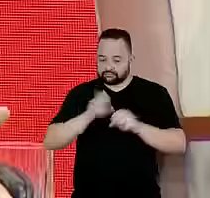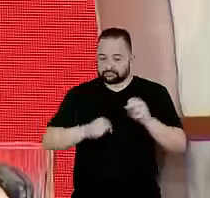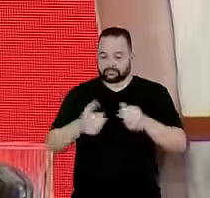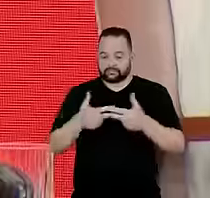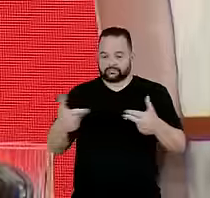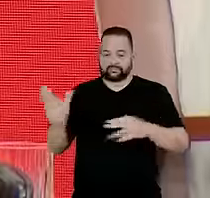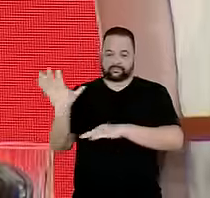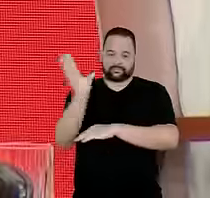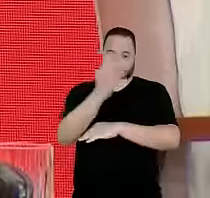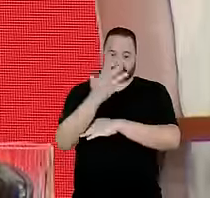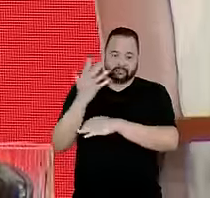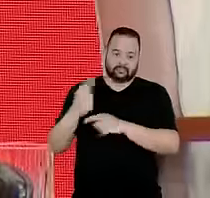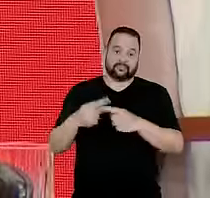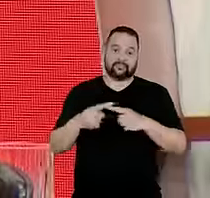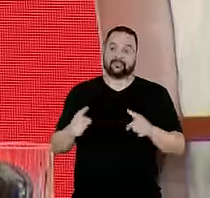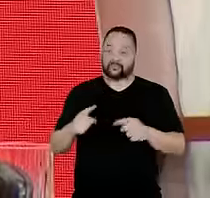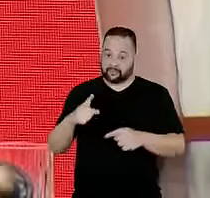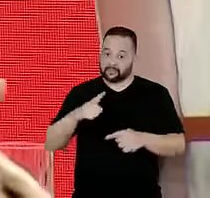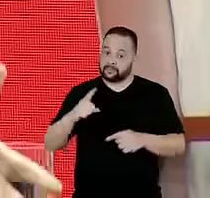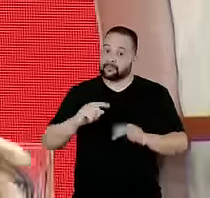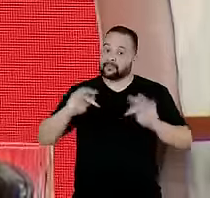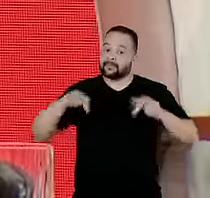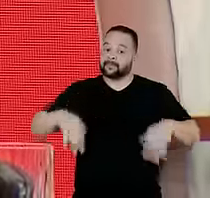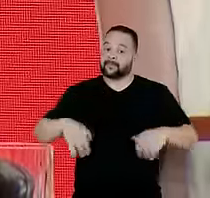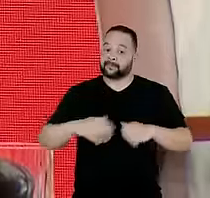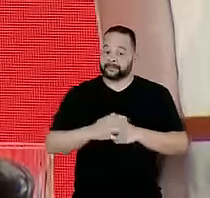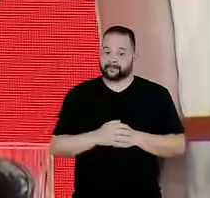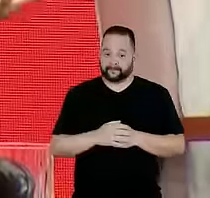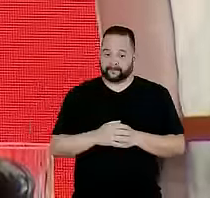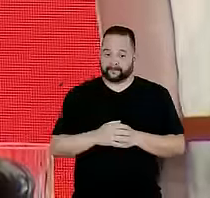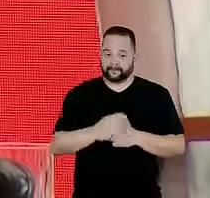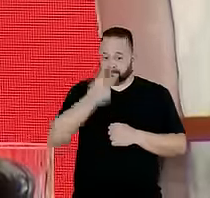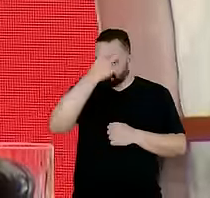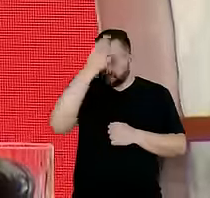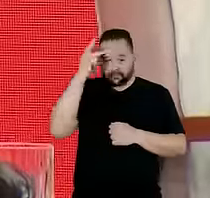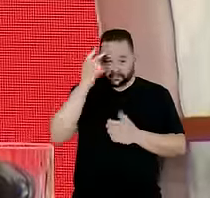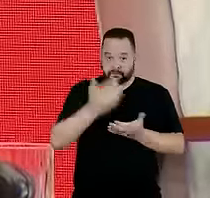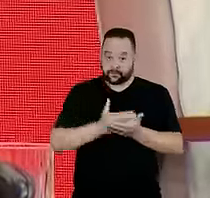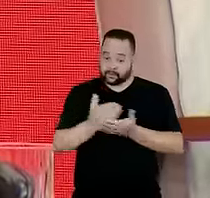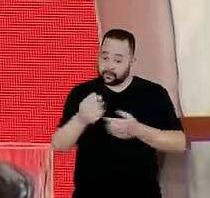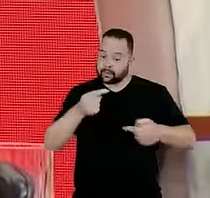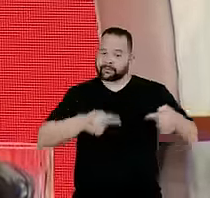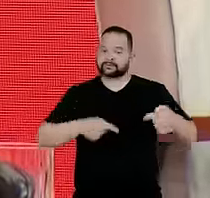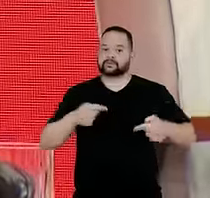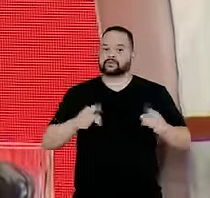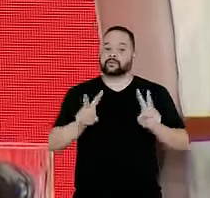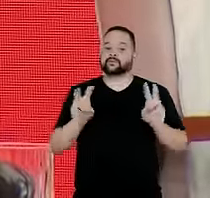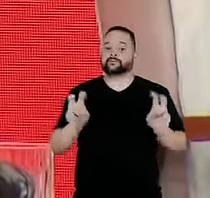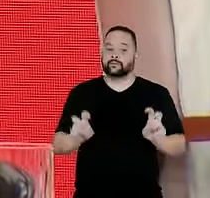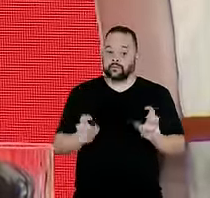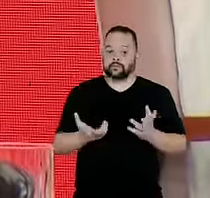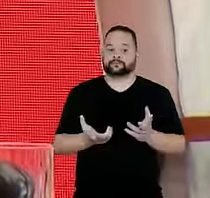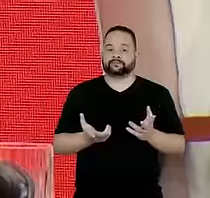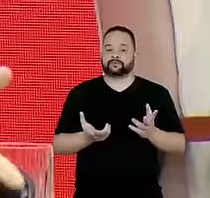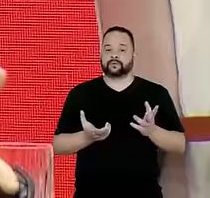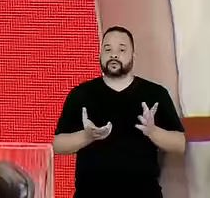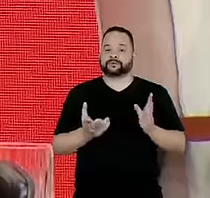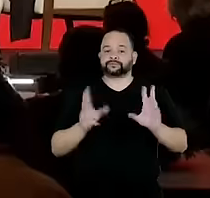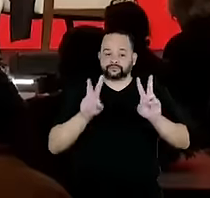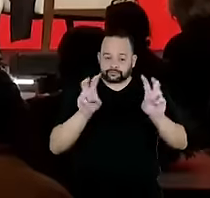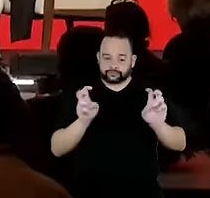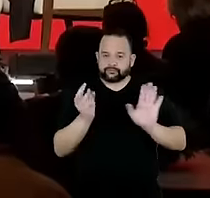temática com muito mais atenção várias outras pautas foram inseridas dentro do conceito de sustentabilidade